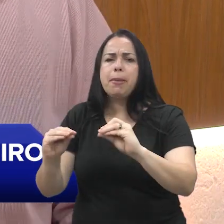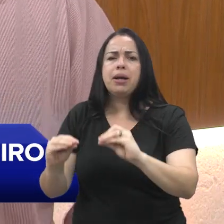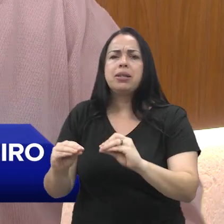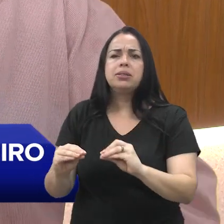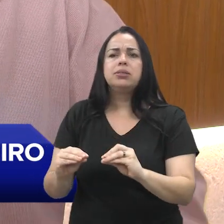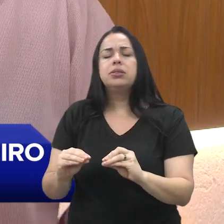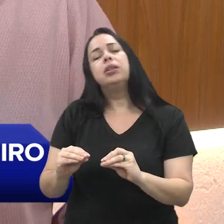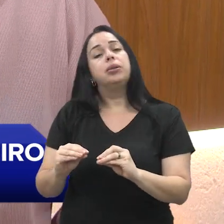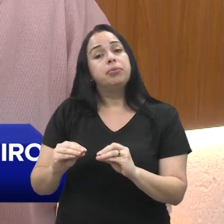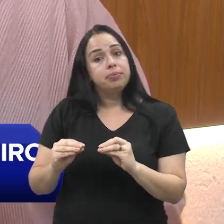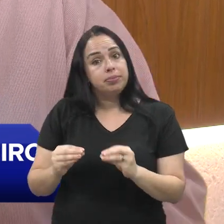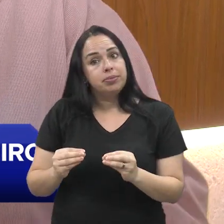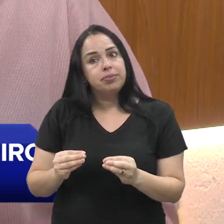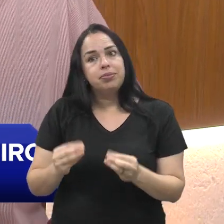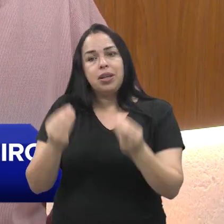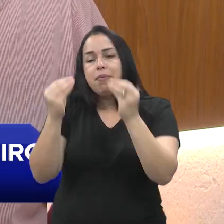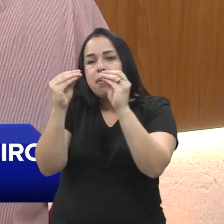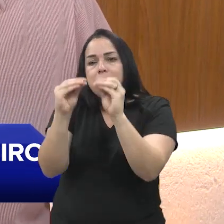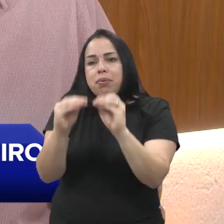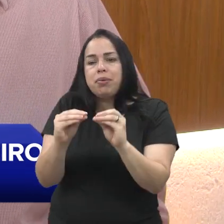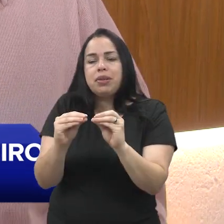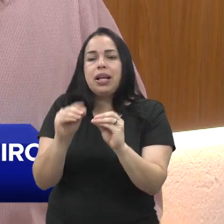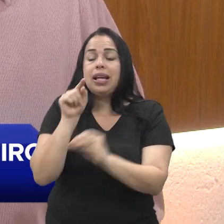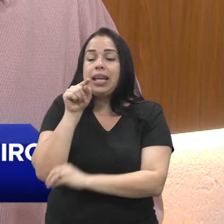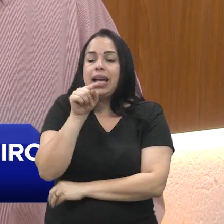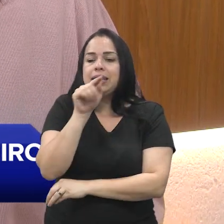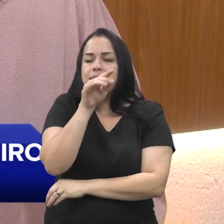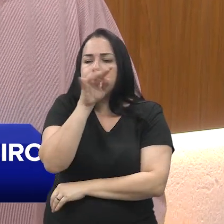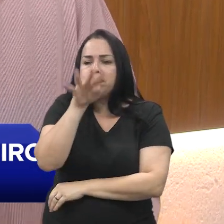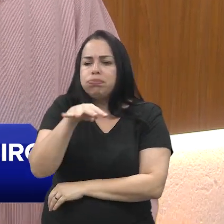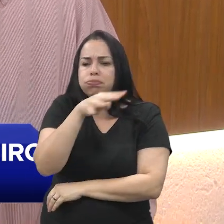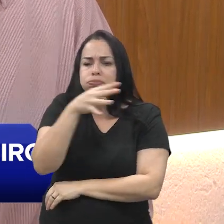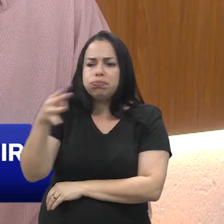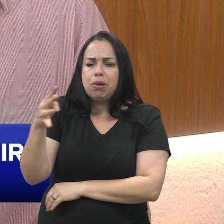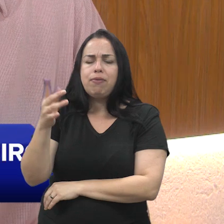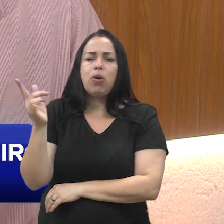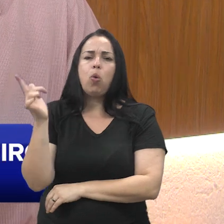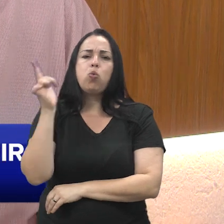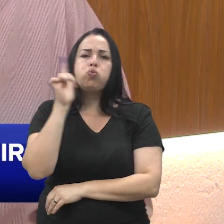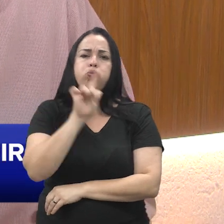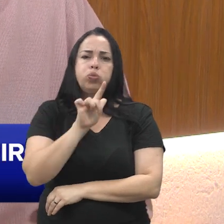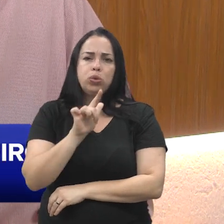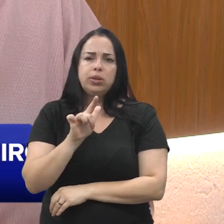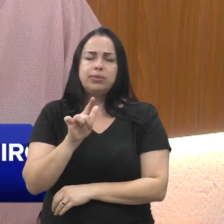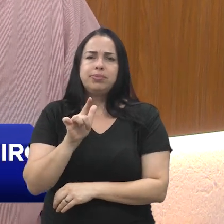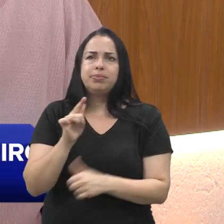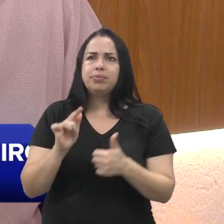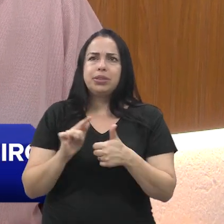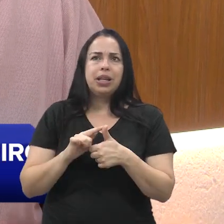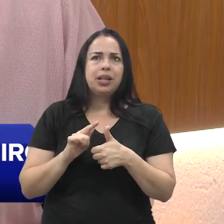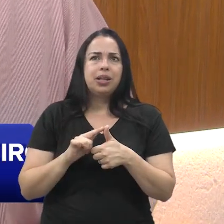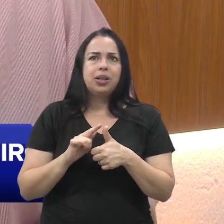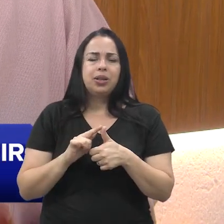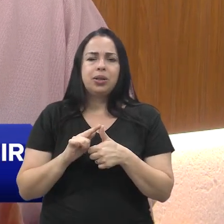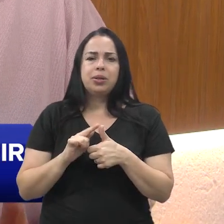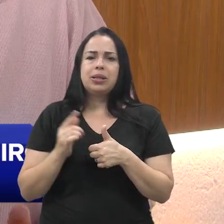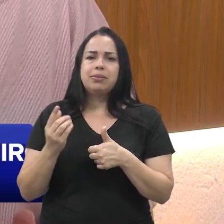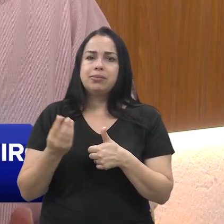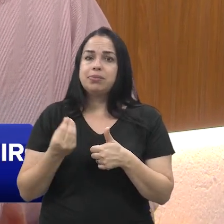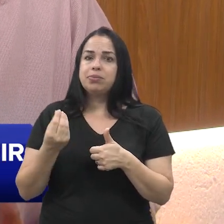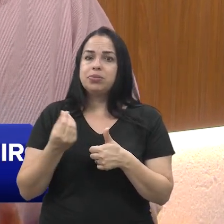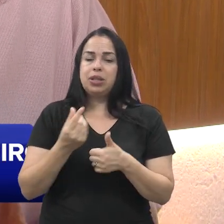faça uma planilha mesmo manuscrita, de tal sorte que naquela planilha você verá de constar